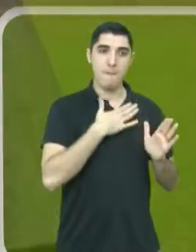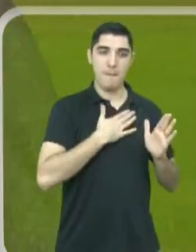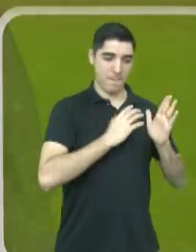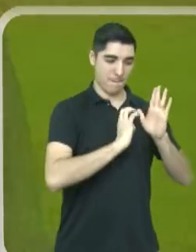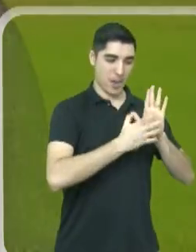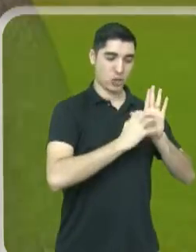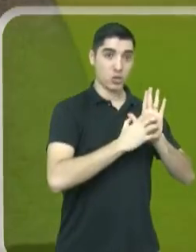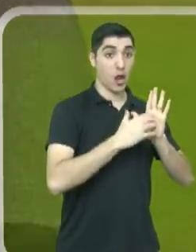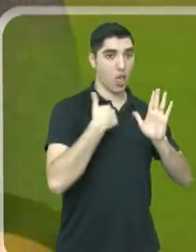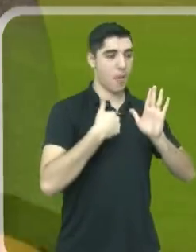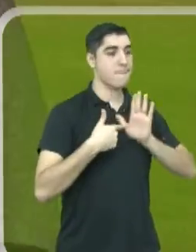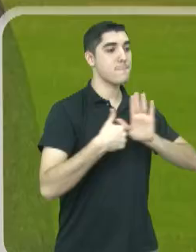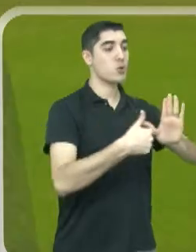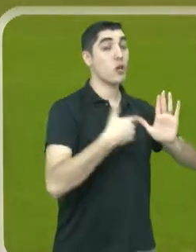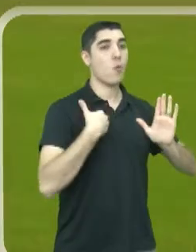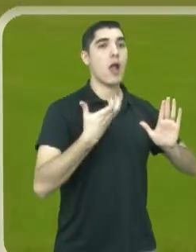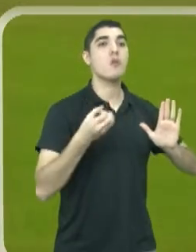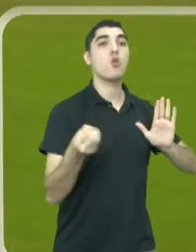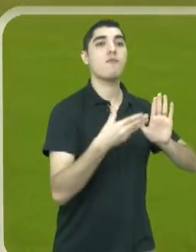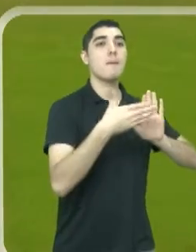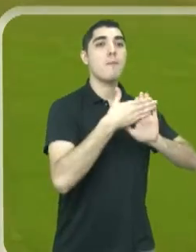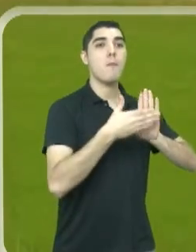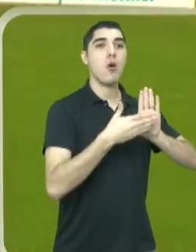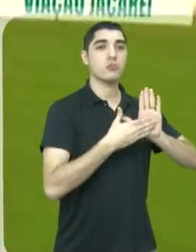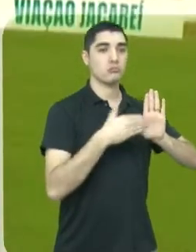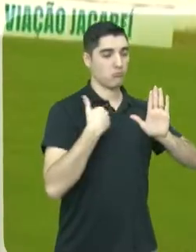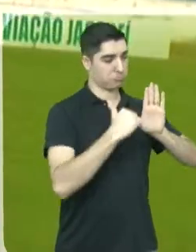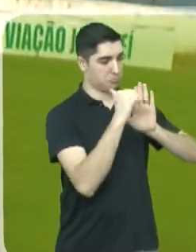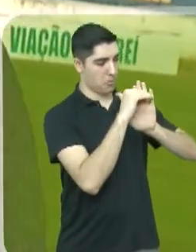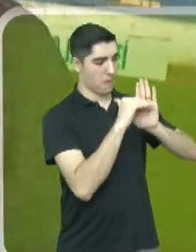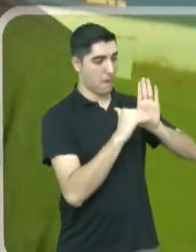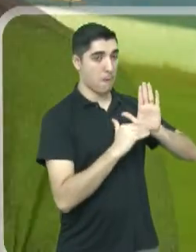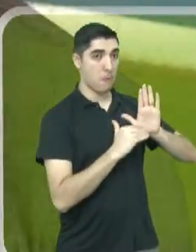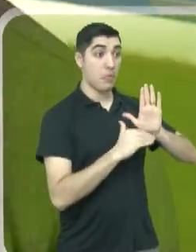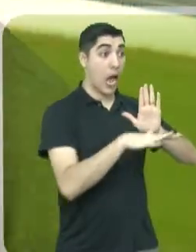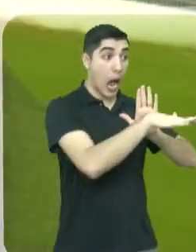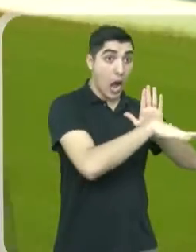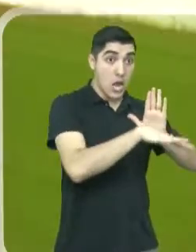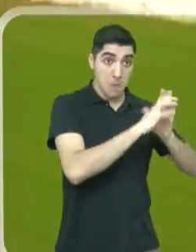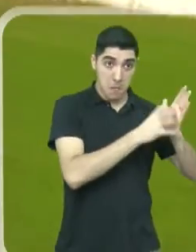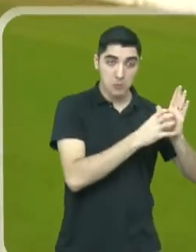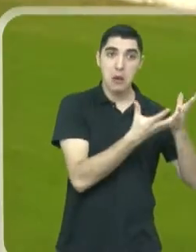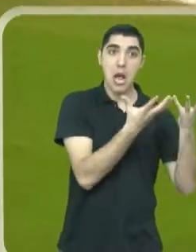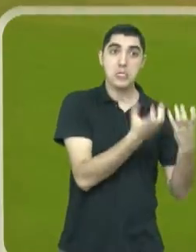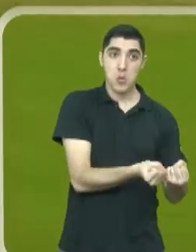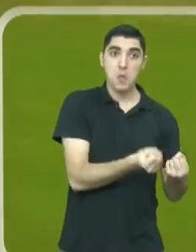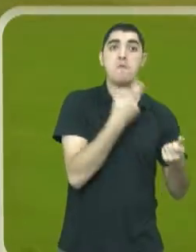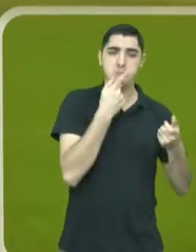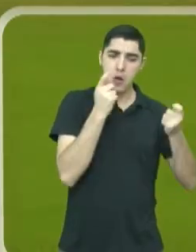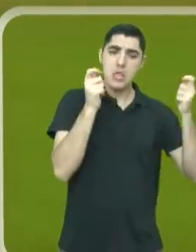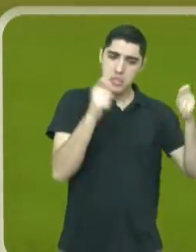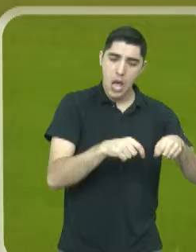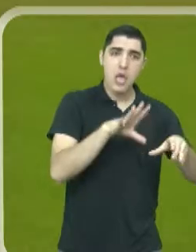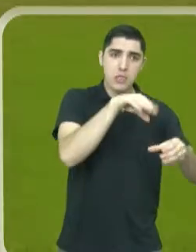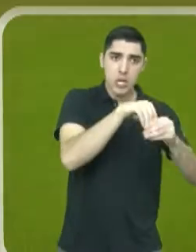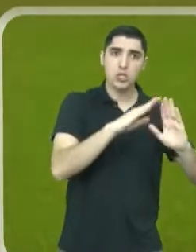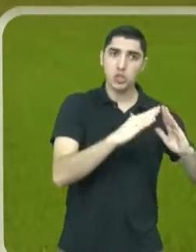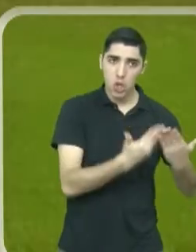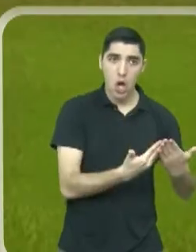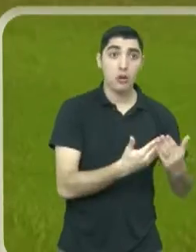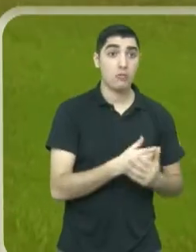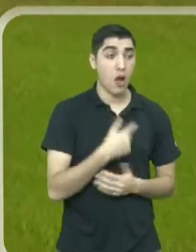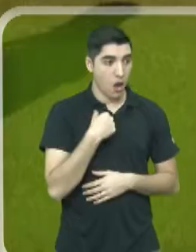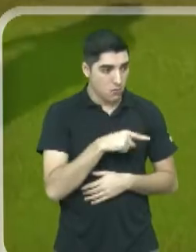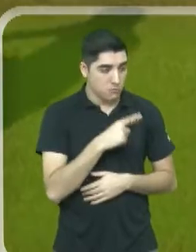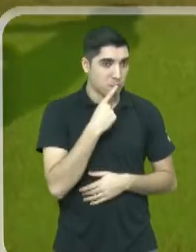eles gostaram muito, disseram que poderia dar esse projeto na rede municipal. Né? E aí eu falei, esse é um